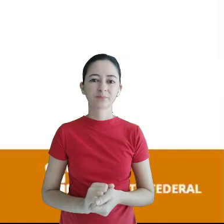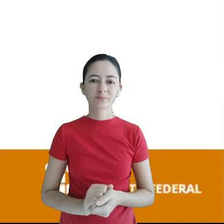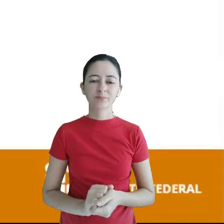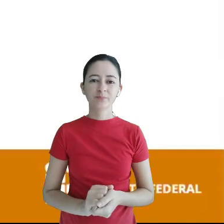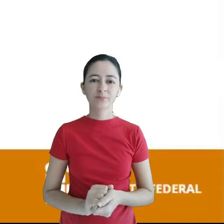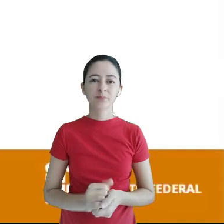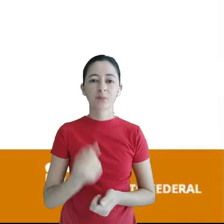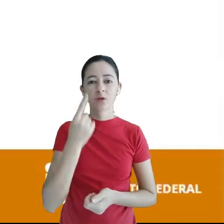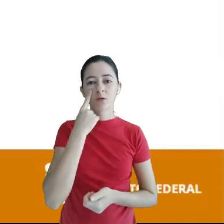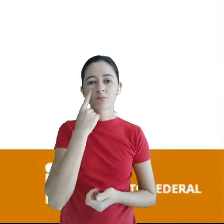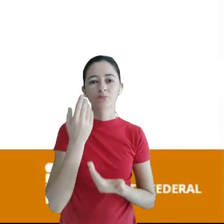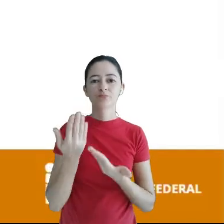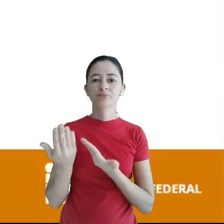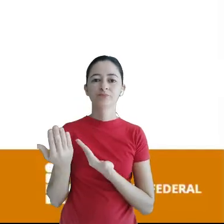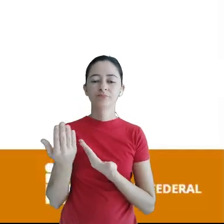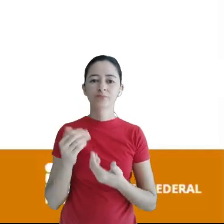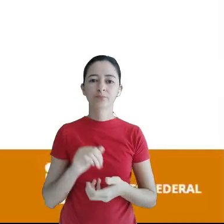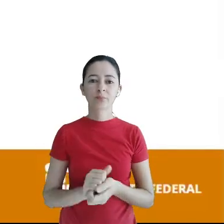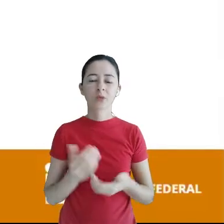Aqui.